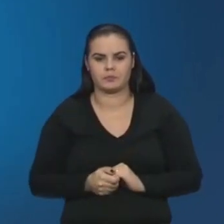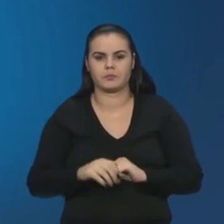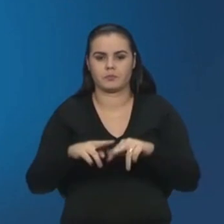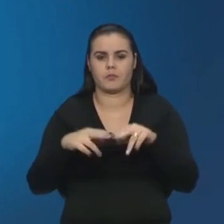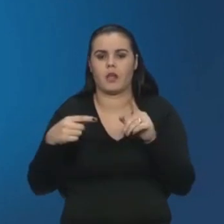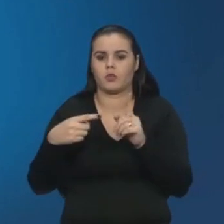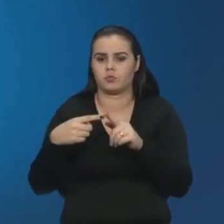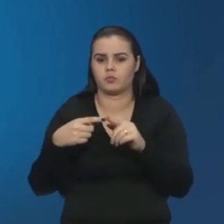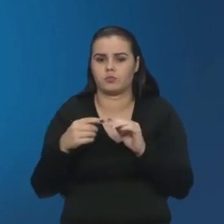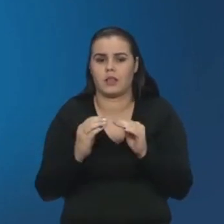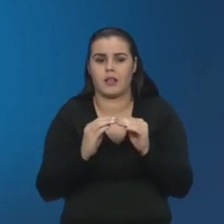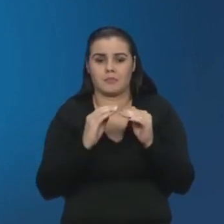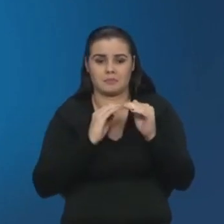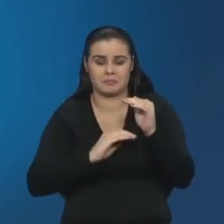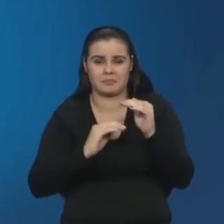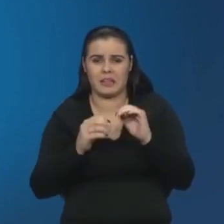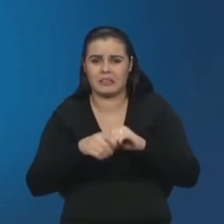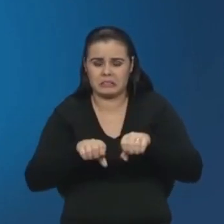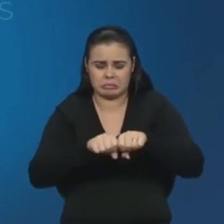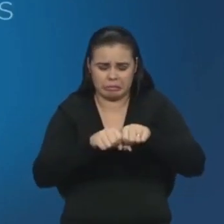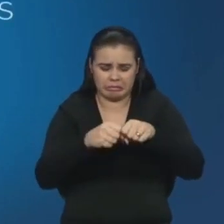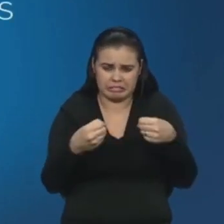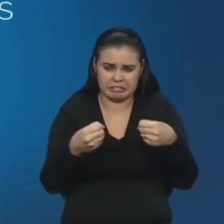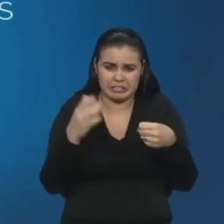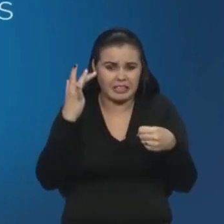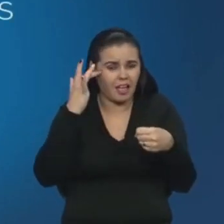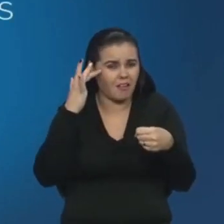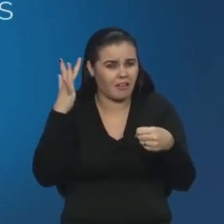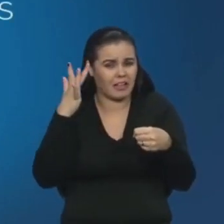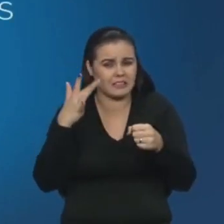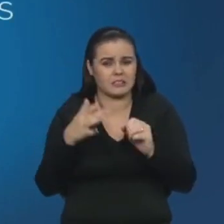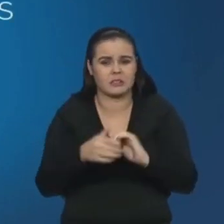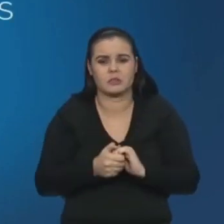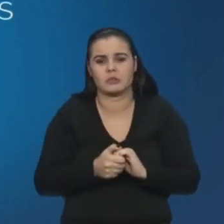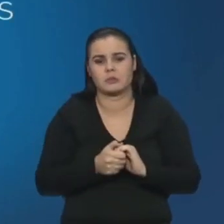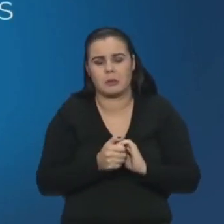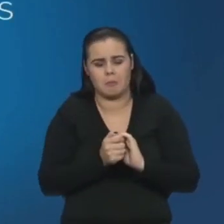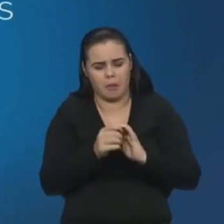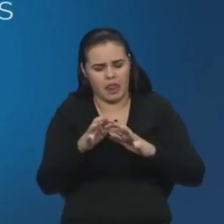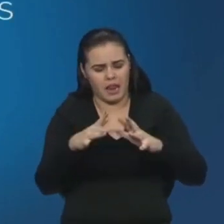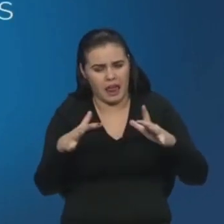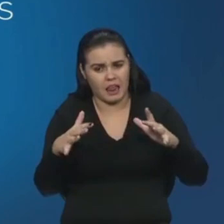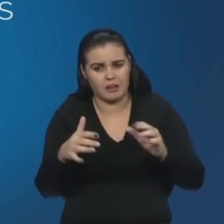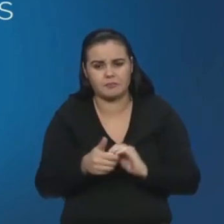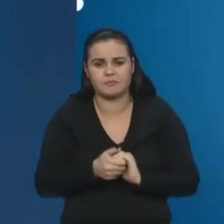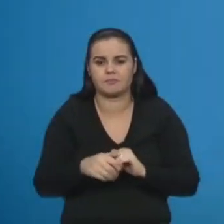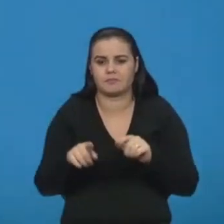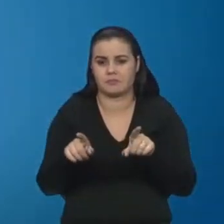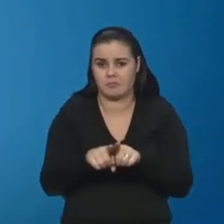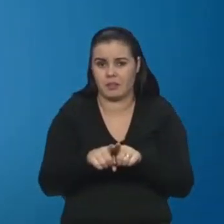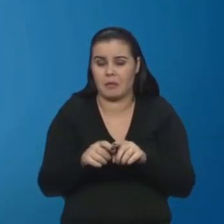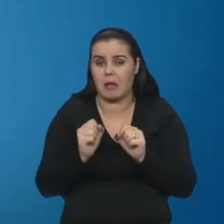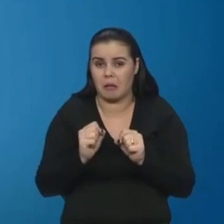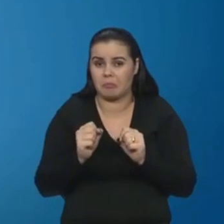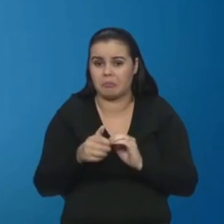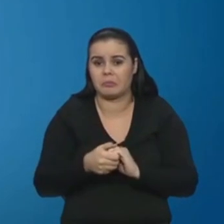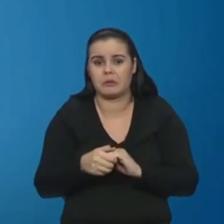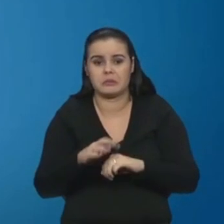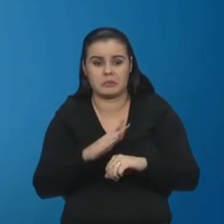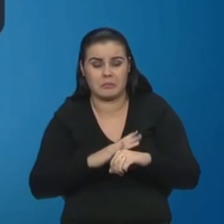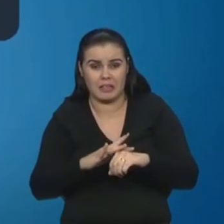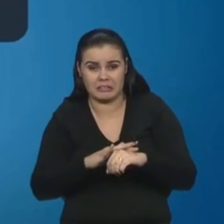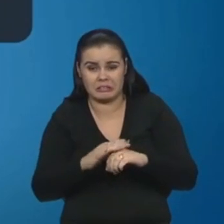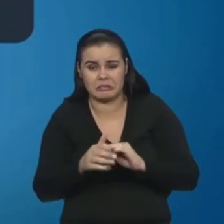vidros flotados são os menos resistentes e se quebram em pedaços relativamente grandes e cortantes. Já os temperados são